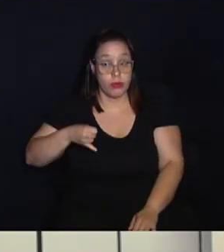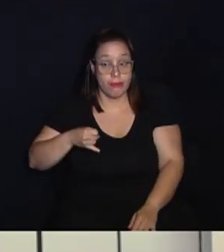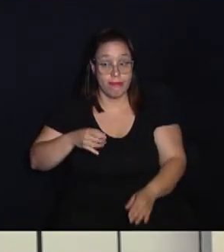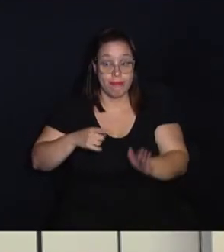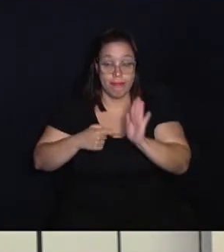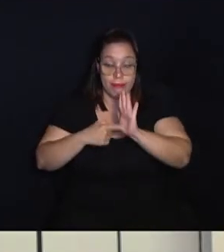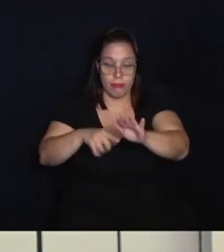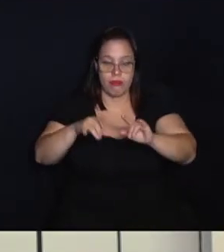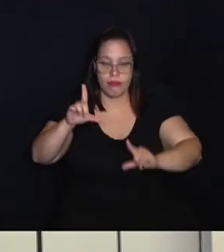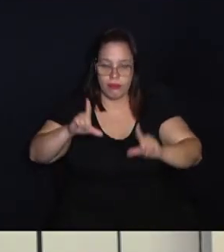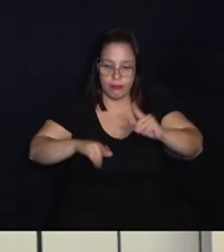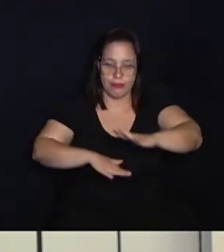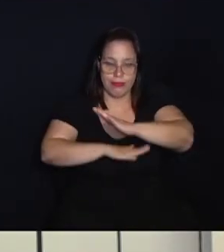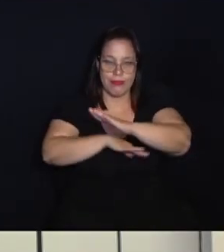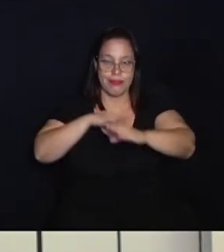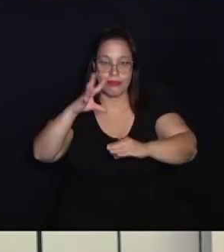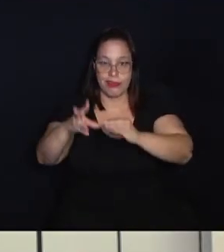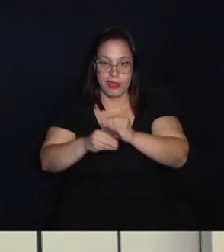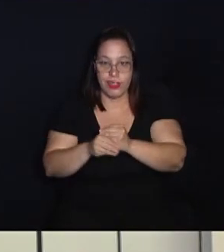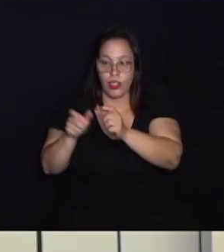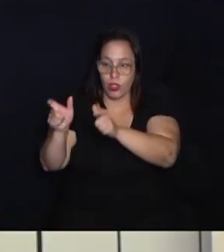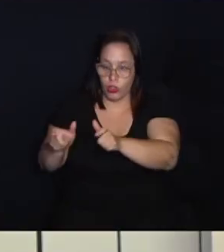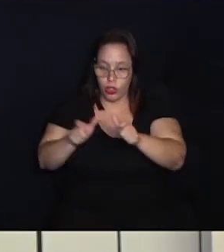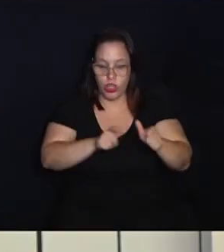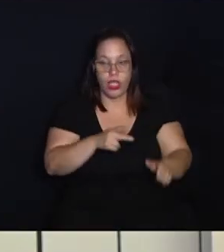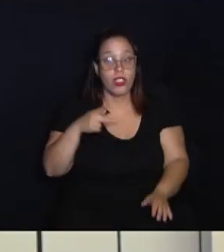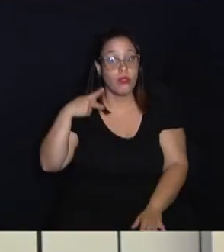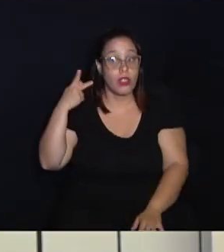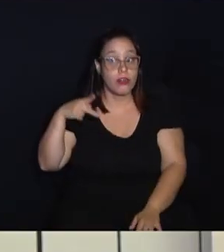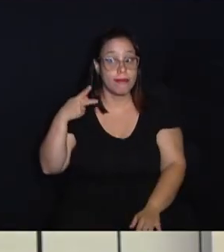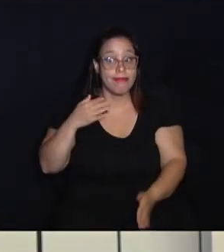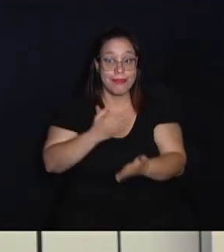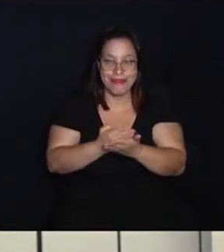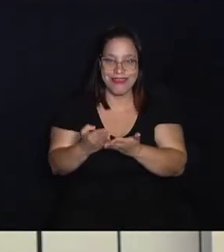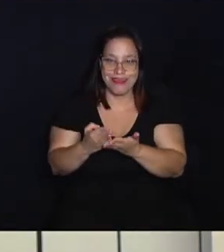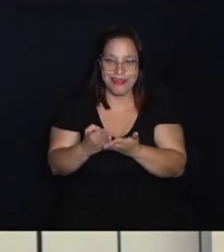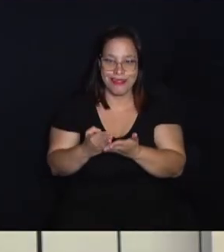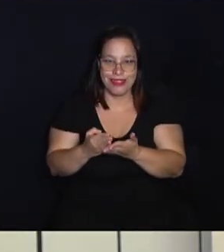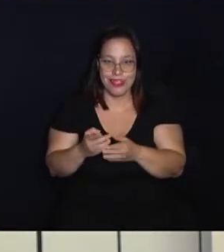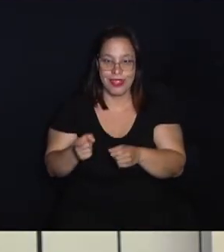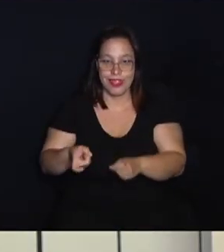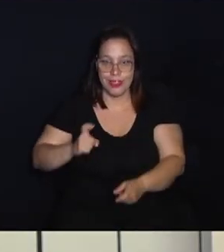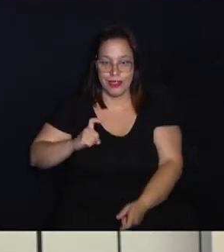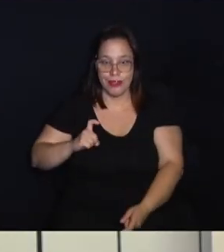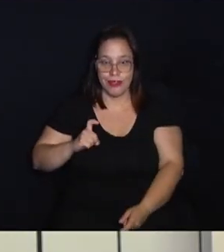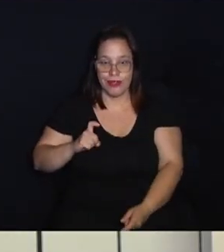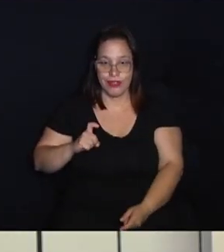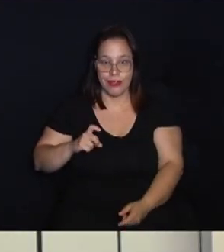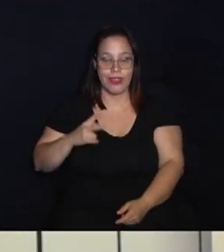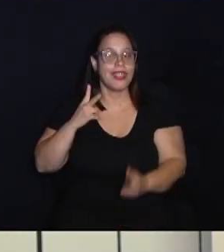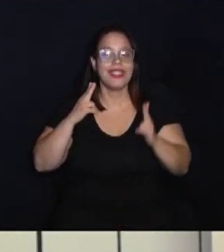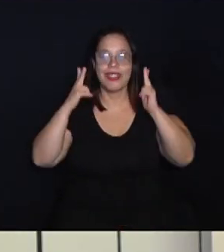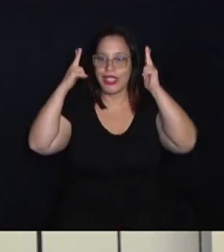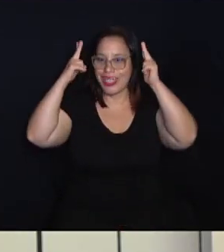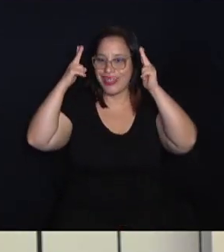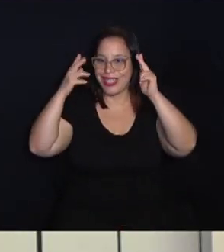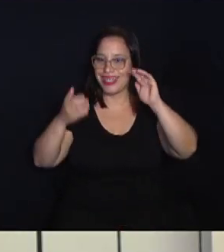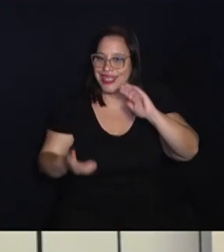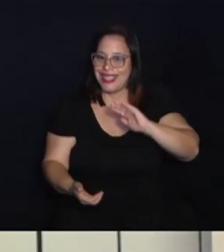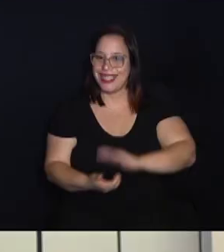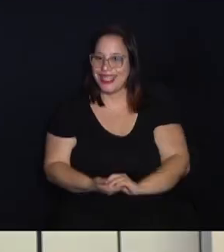Câmara Notícia as emendas de cada vereador. A gente começa com o ex-vereador Edivaldo Cabelo.